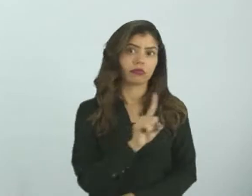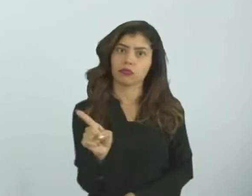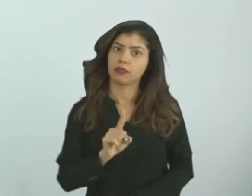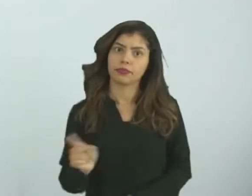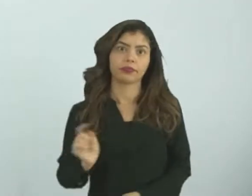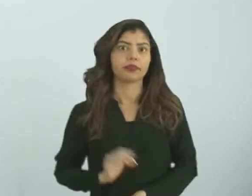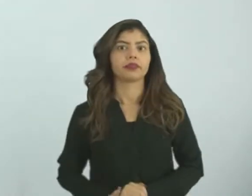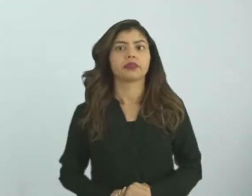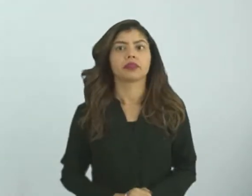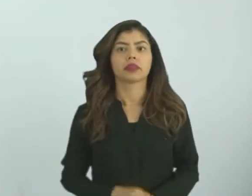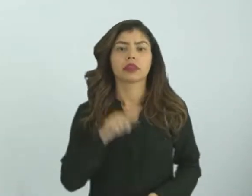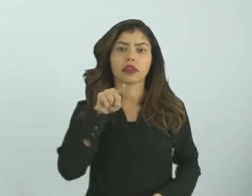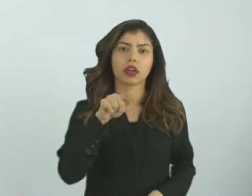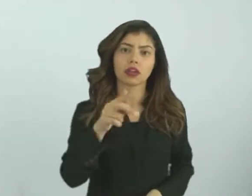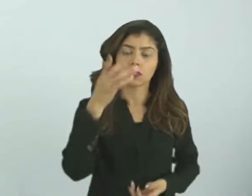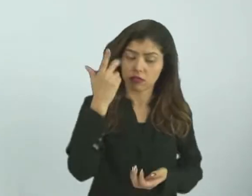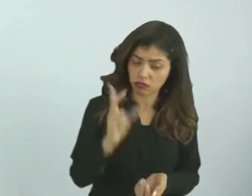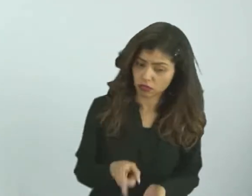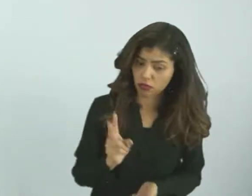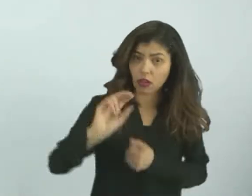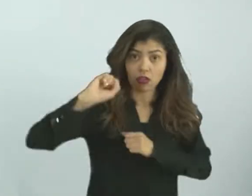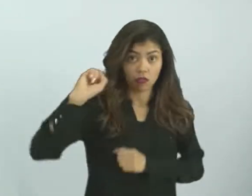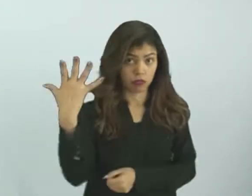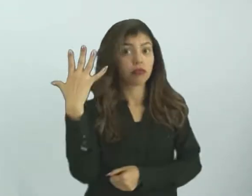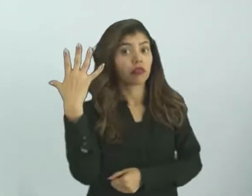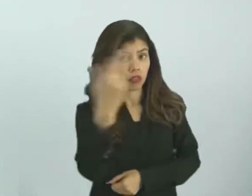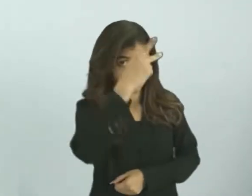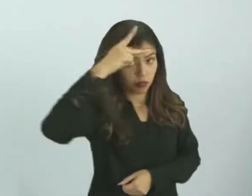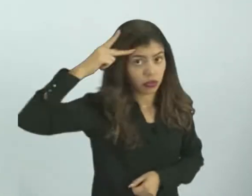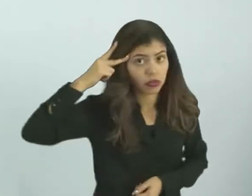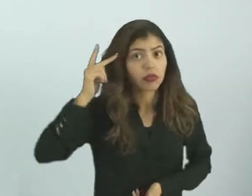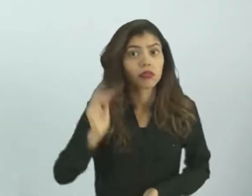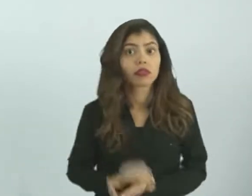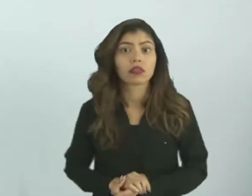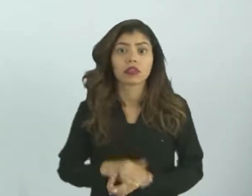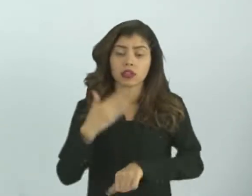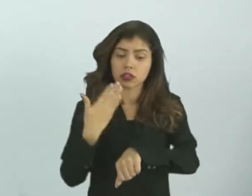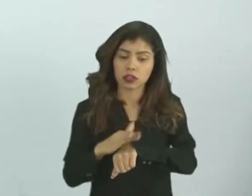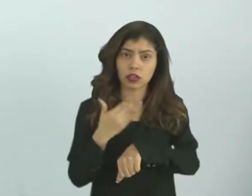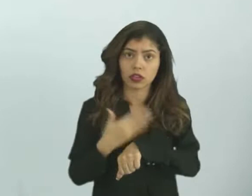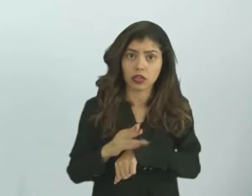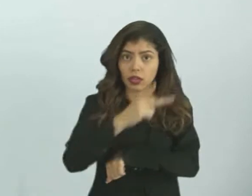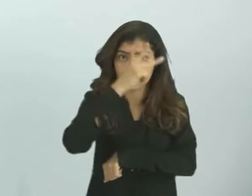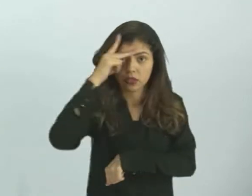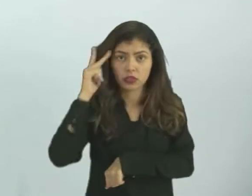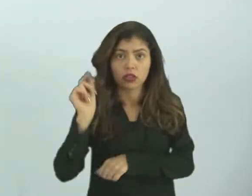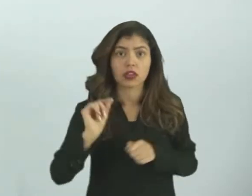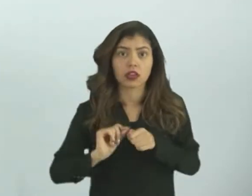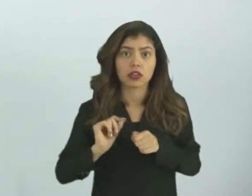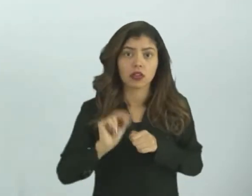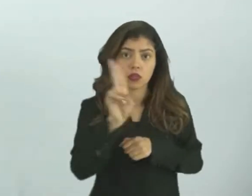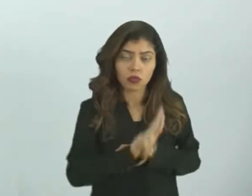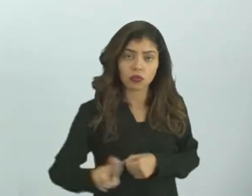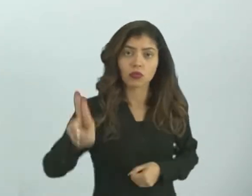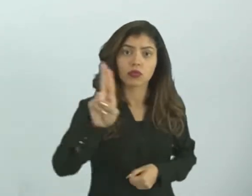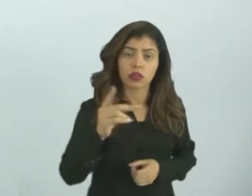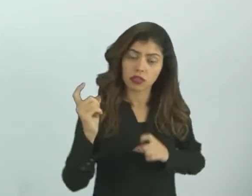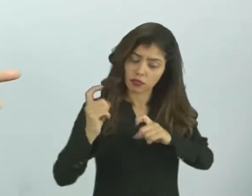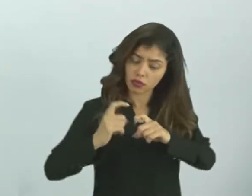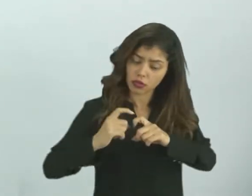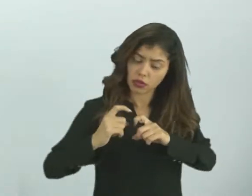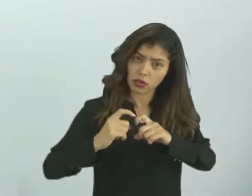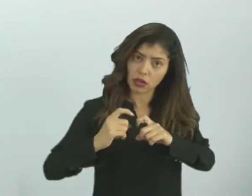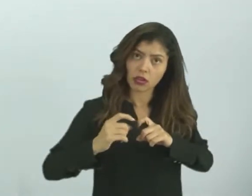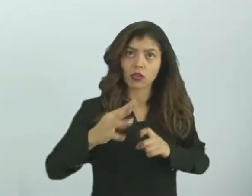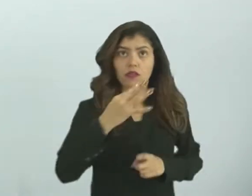que funciona. E é isso que acontece com atletas, e pessoas que utilizam esse medicamento por